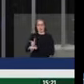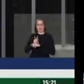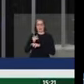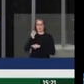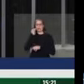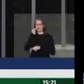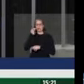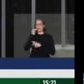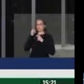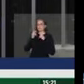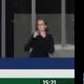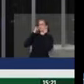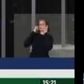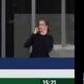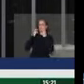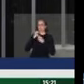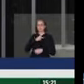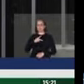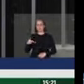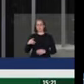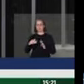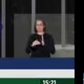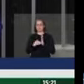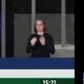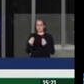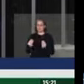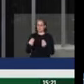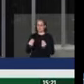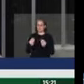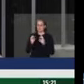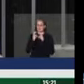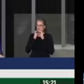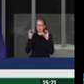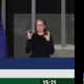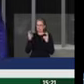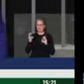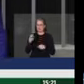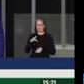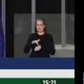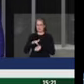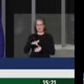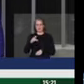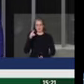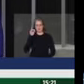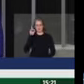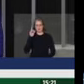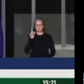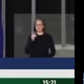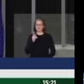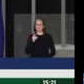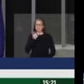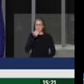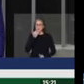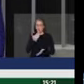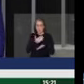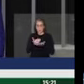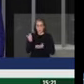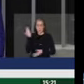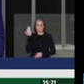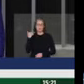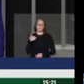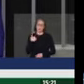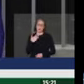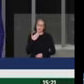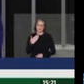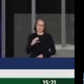presidente do Senado. É escandaloso. Olha, vocês sabem que desde o começo eu defendi a CPI.